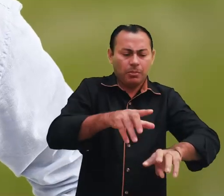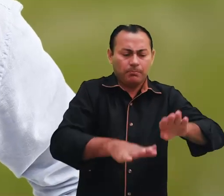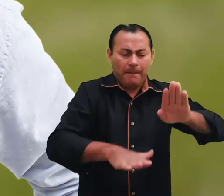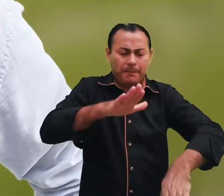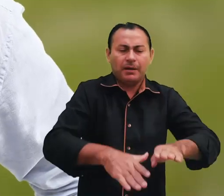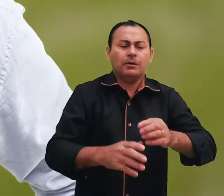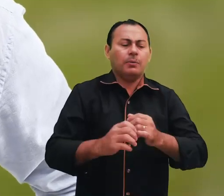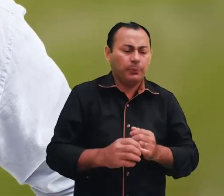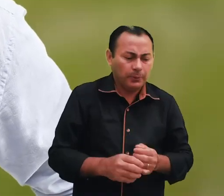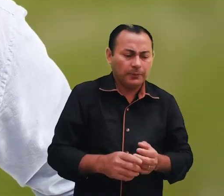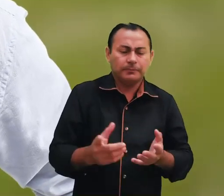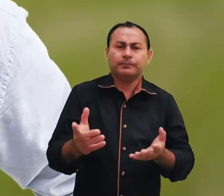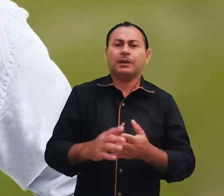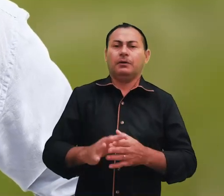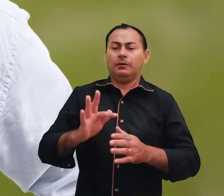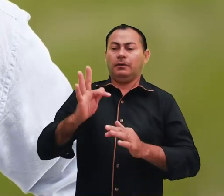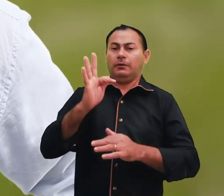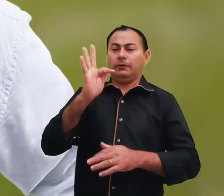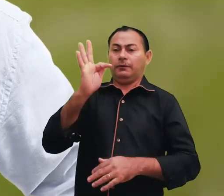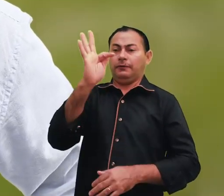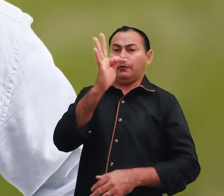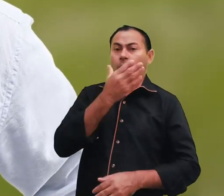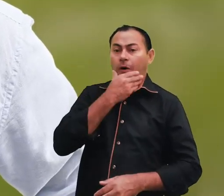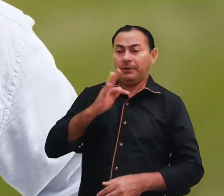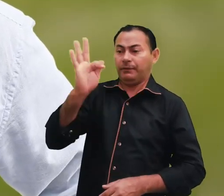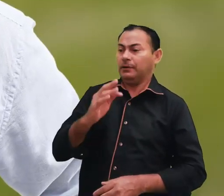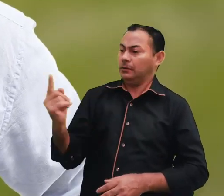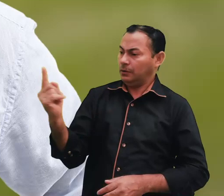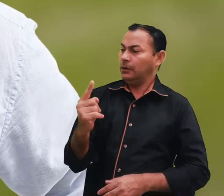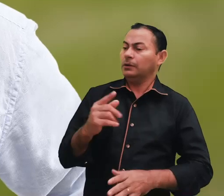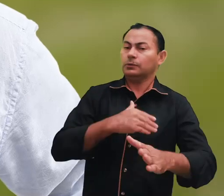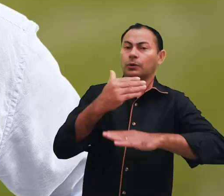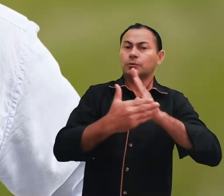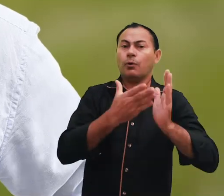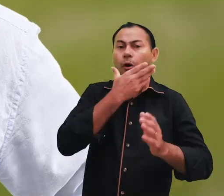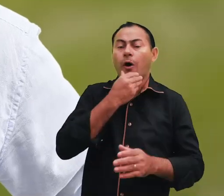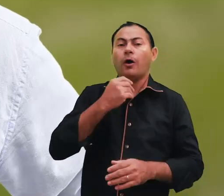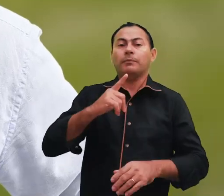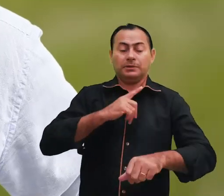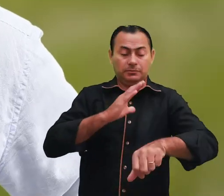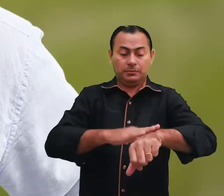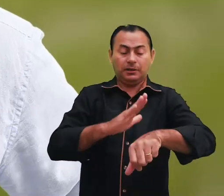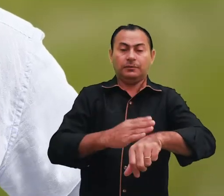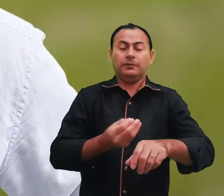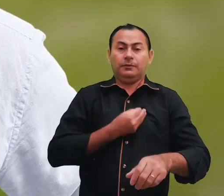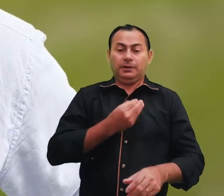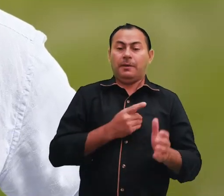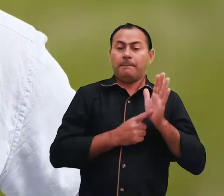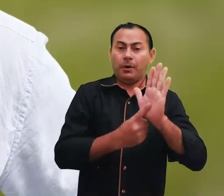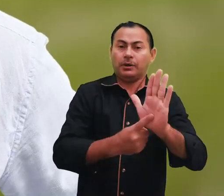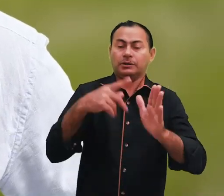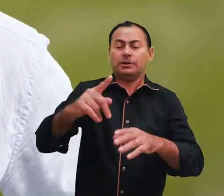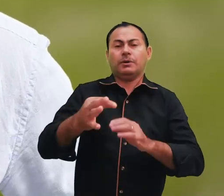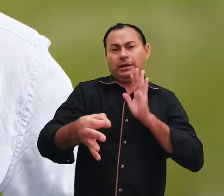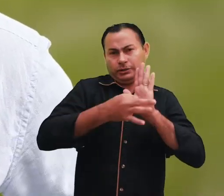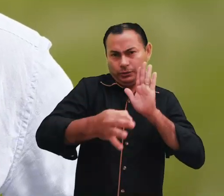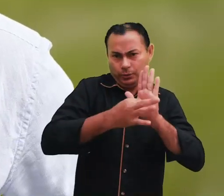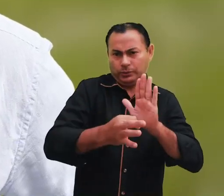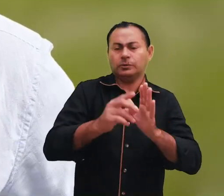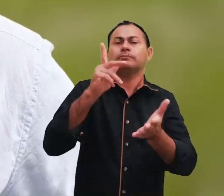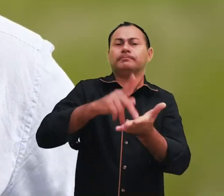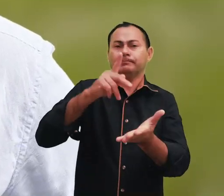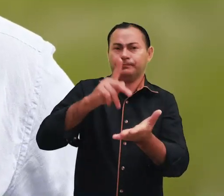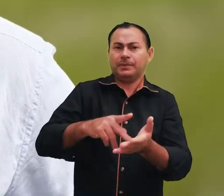O filipino respondeu: todo homem passa por um momento na vida em que tem que demonstrar pelas suas ações no